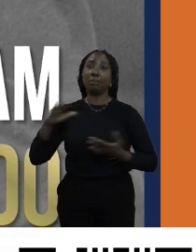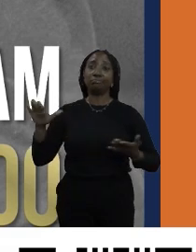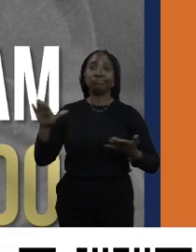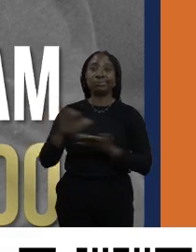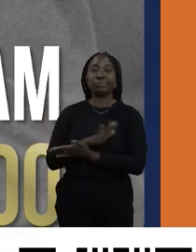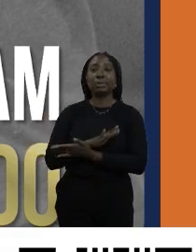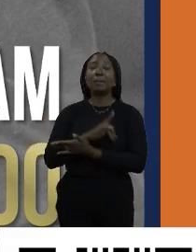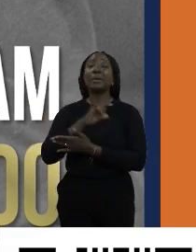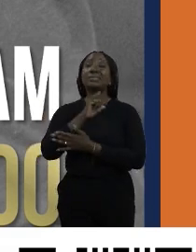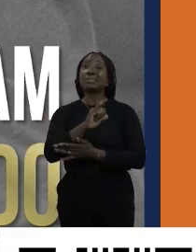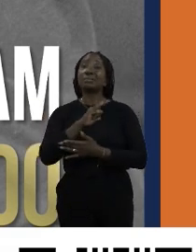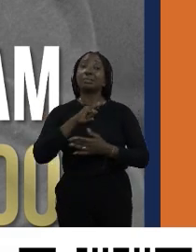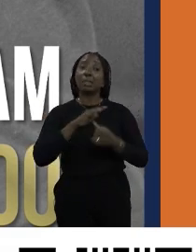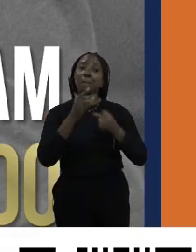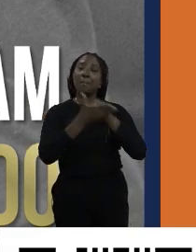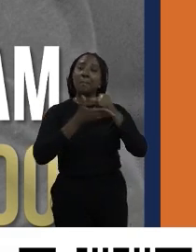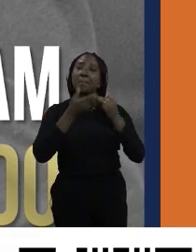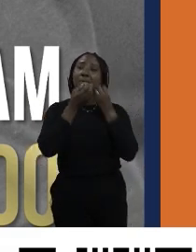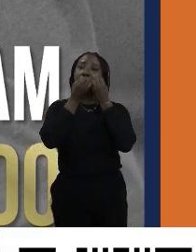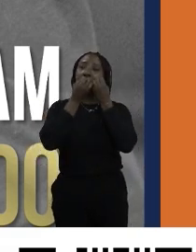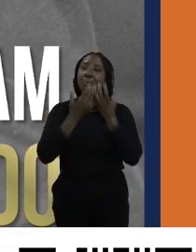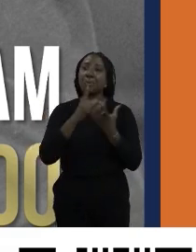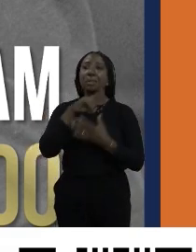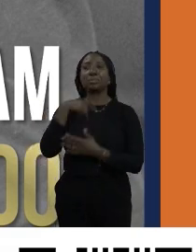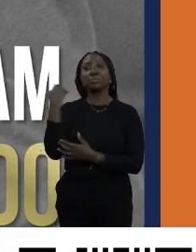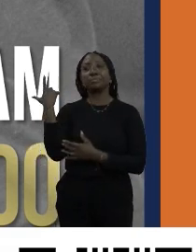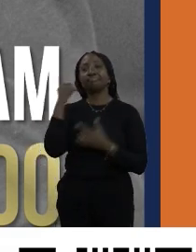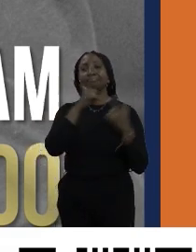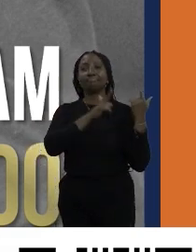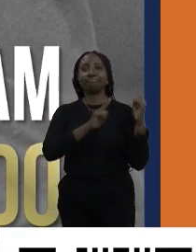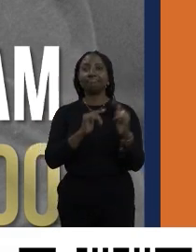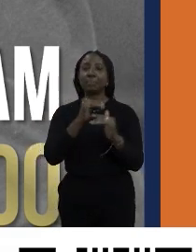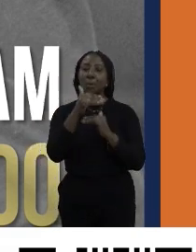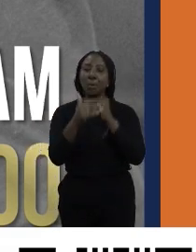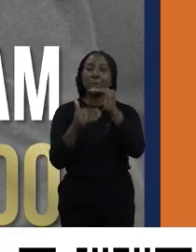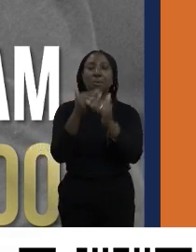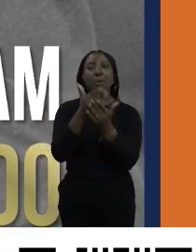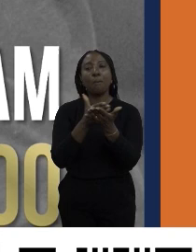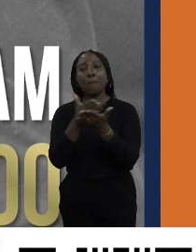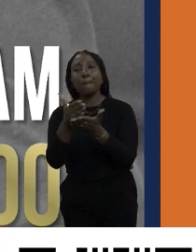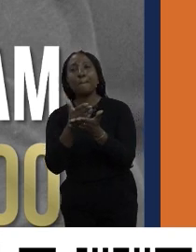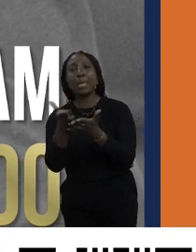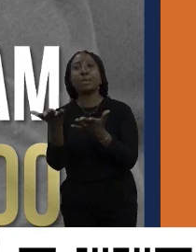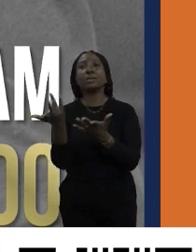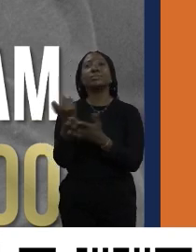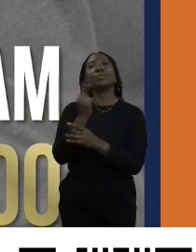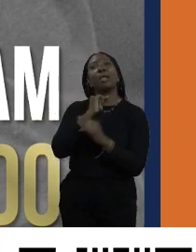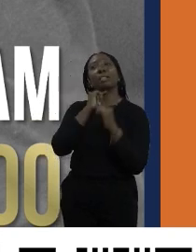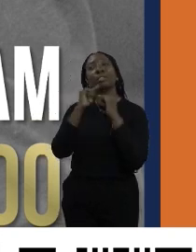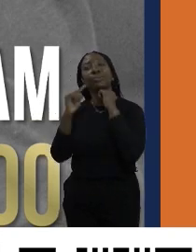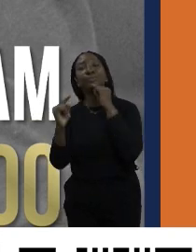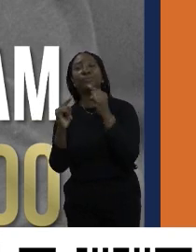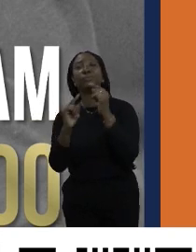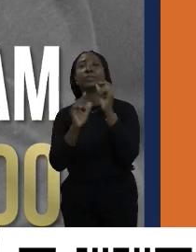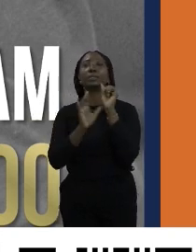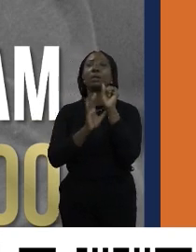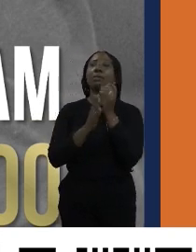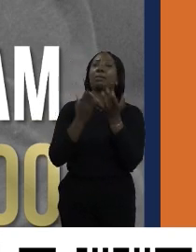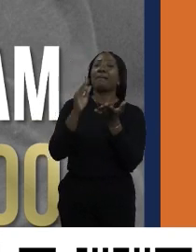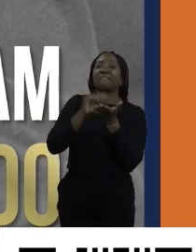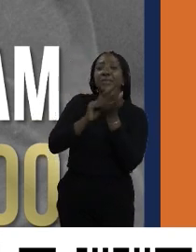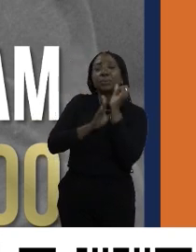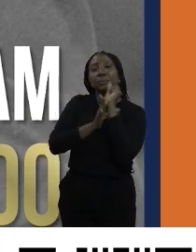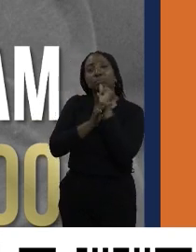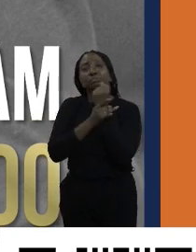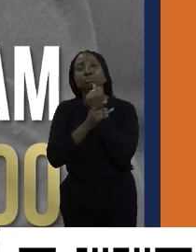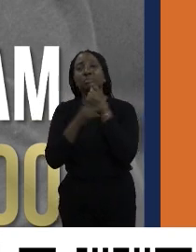base bem feita, a gente se suporta. Suporta o começo, as inseguranças, né? Os desafios que a gente tem.